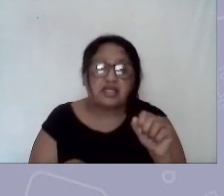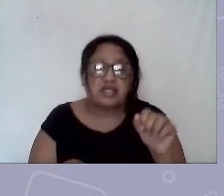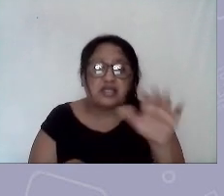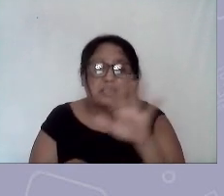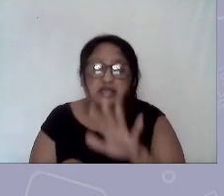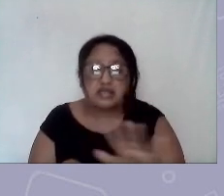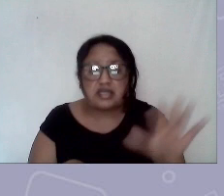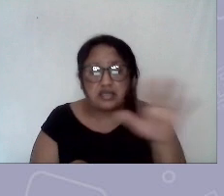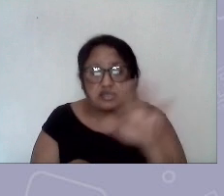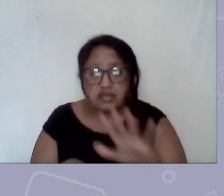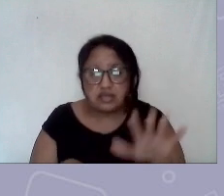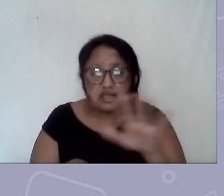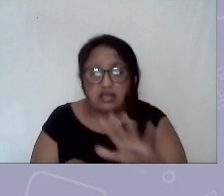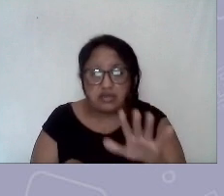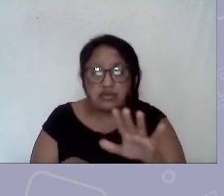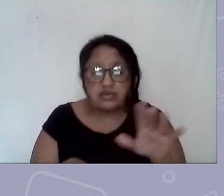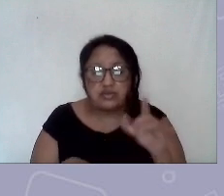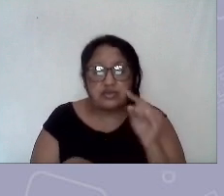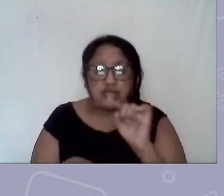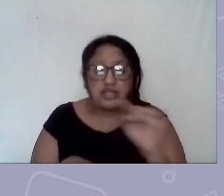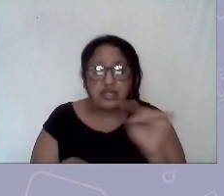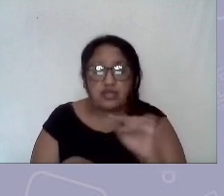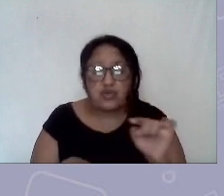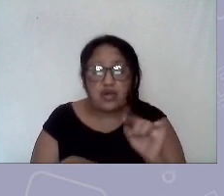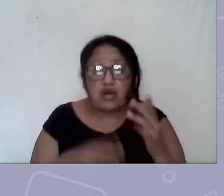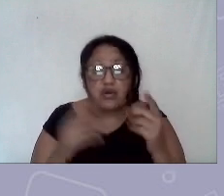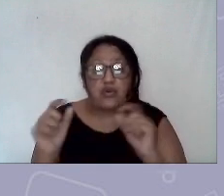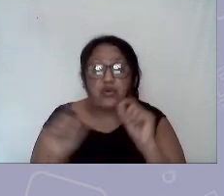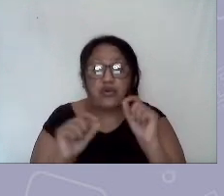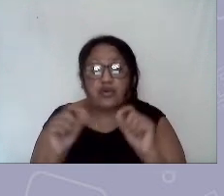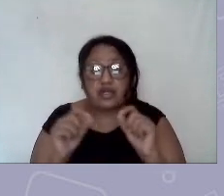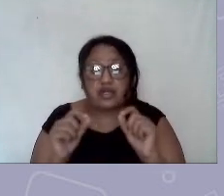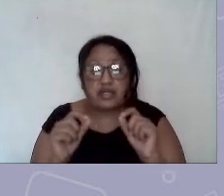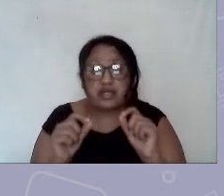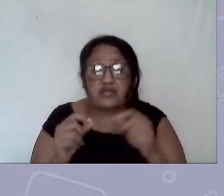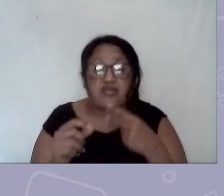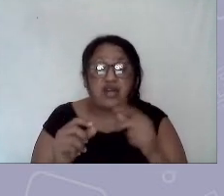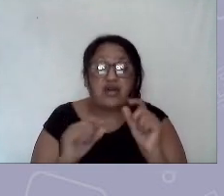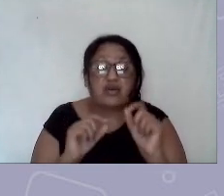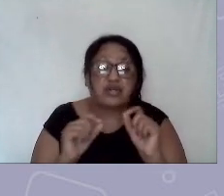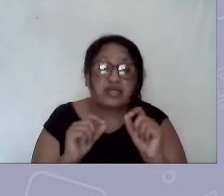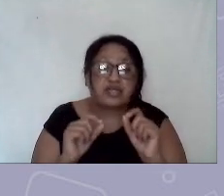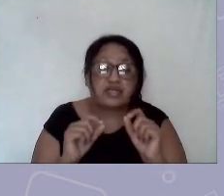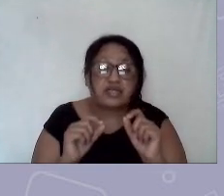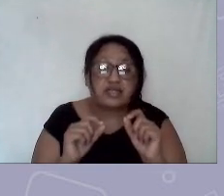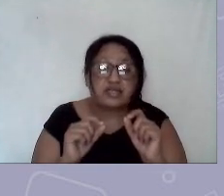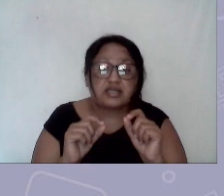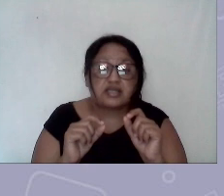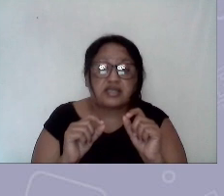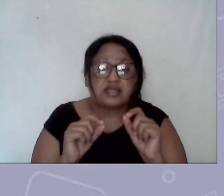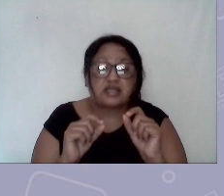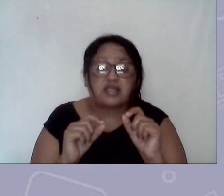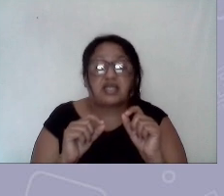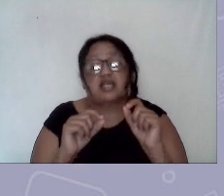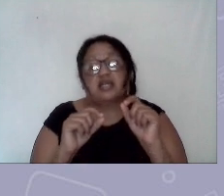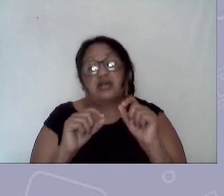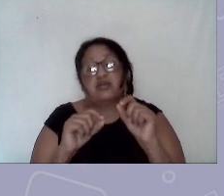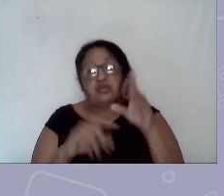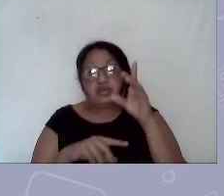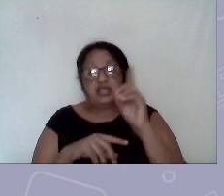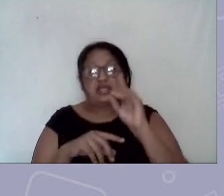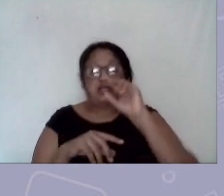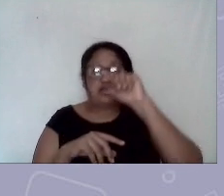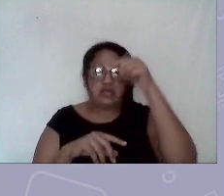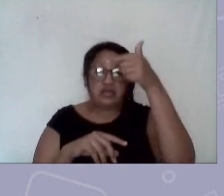proporcional à dimensão ao quadrado então eu vou dizer que isso aqui seria uma constante né? a dimensão ao quadrado